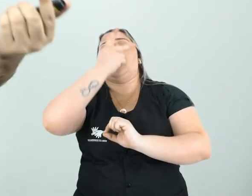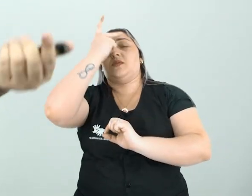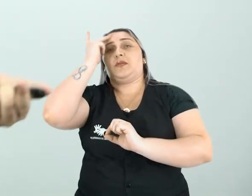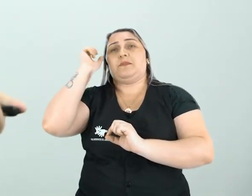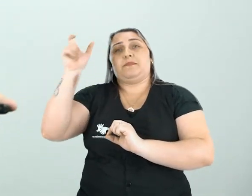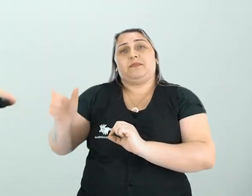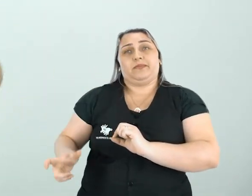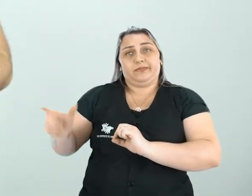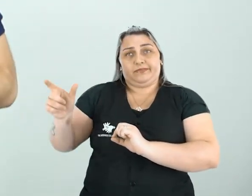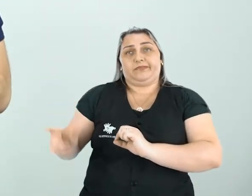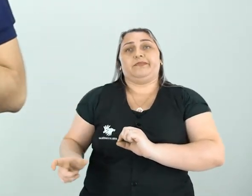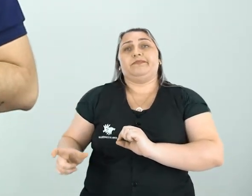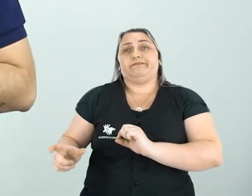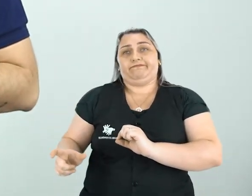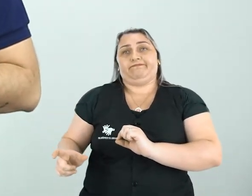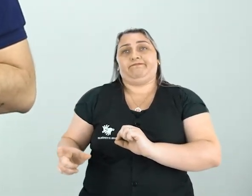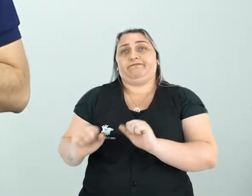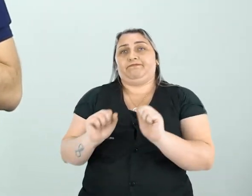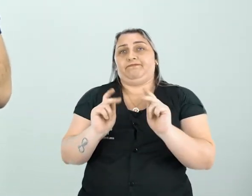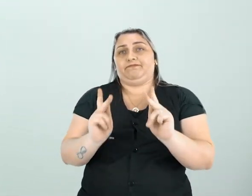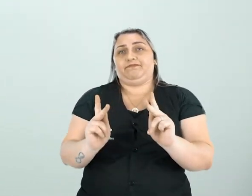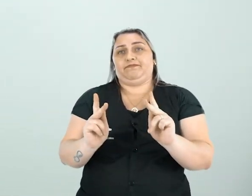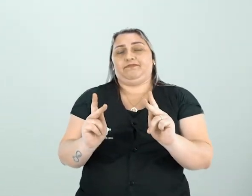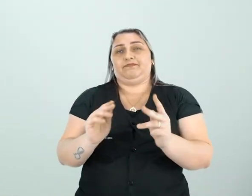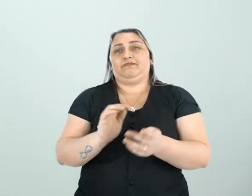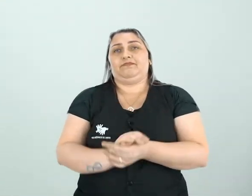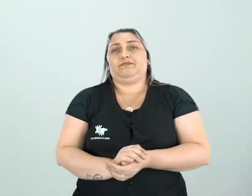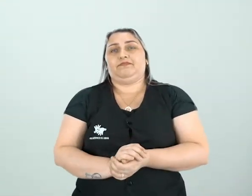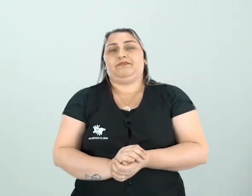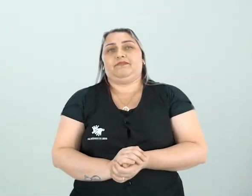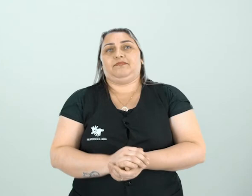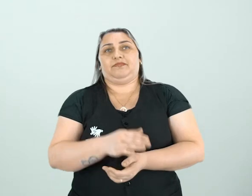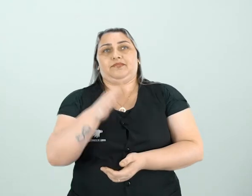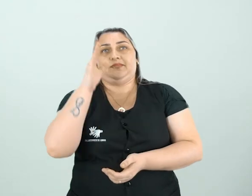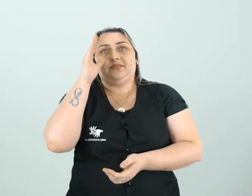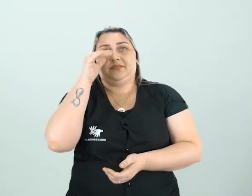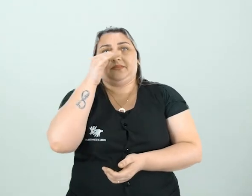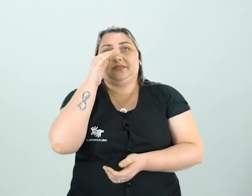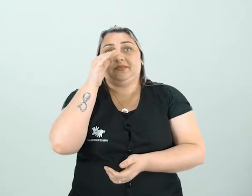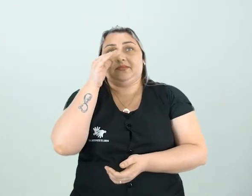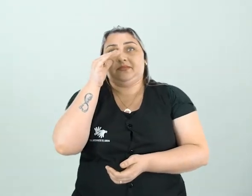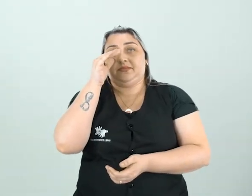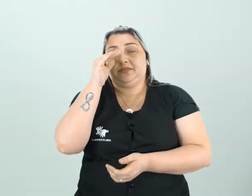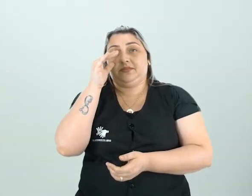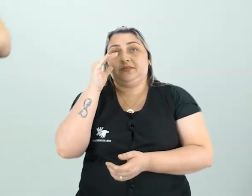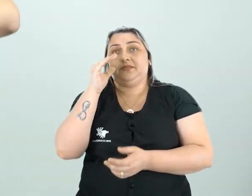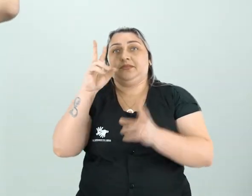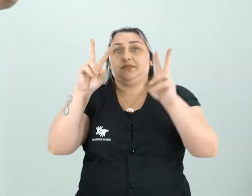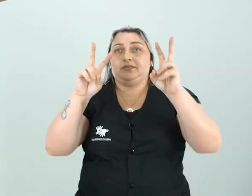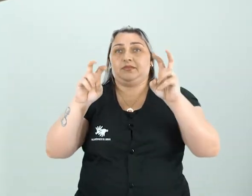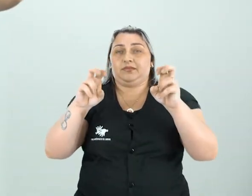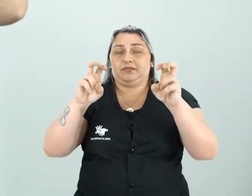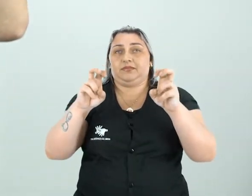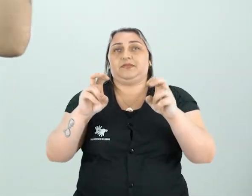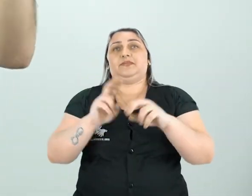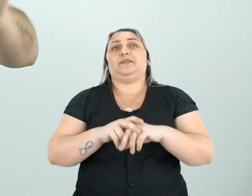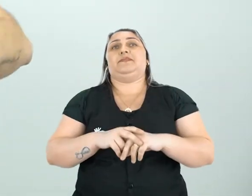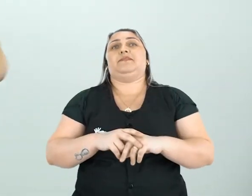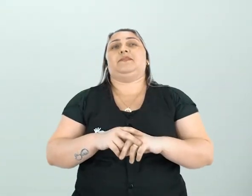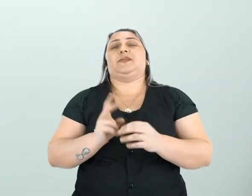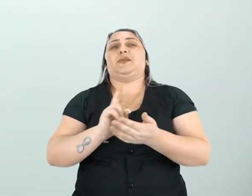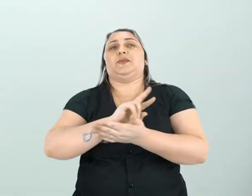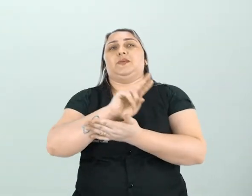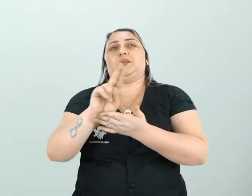é o personagem, ok? Então você vai observar direitinho e as temáticas podem ser as